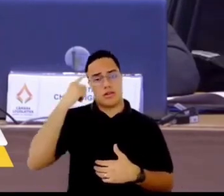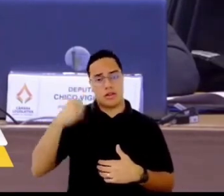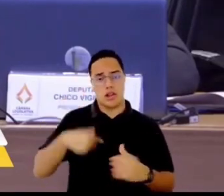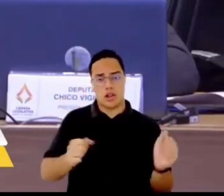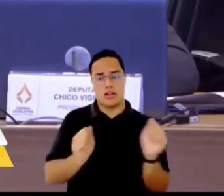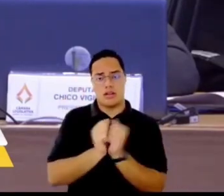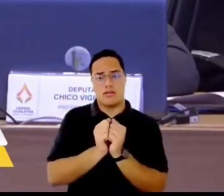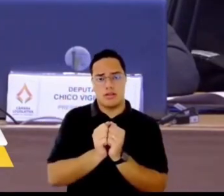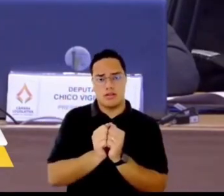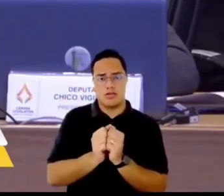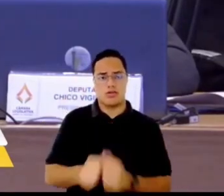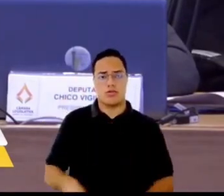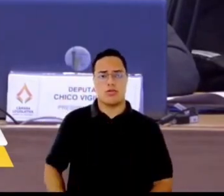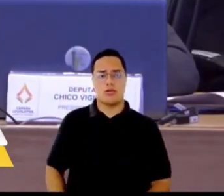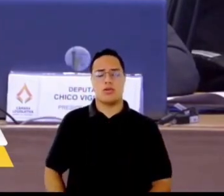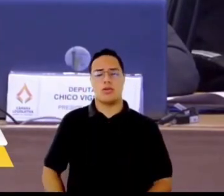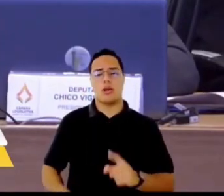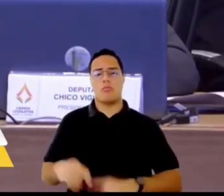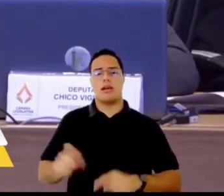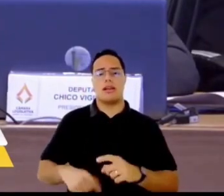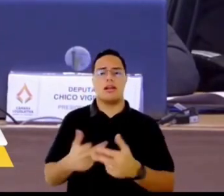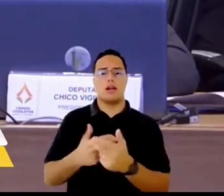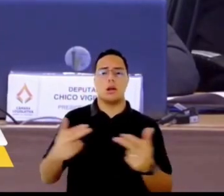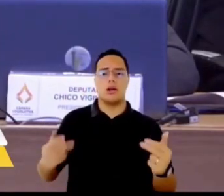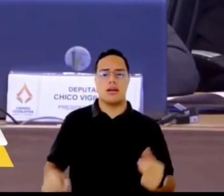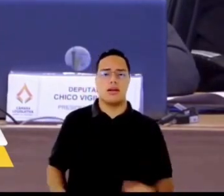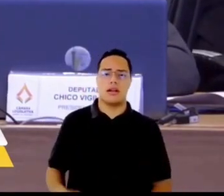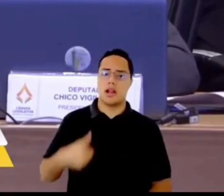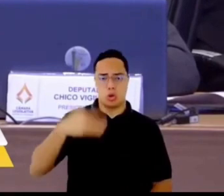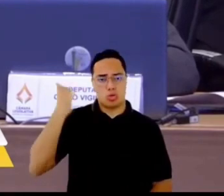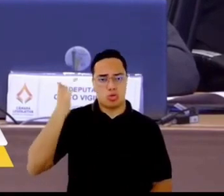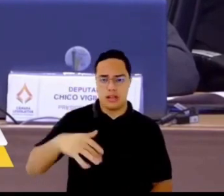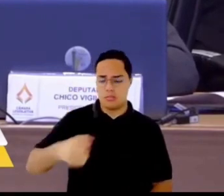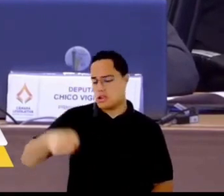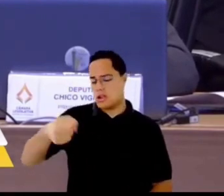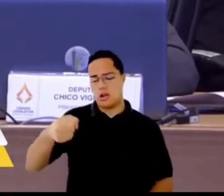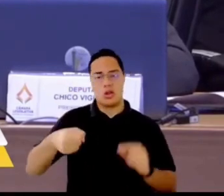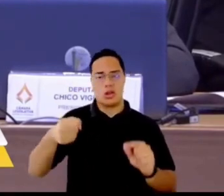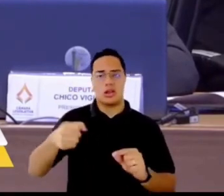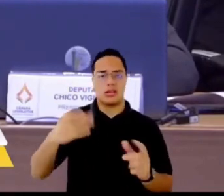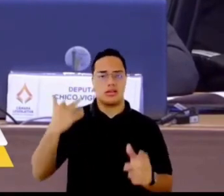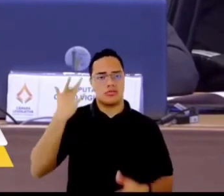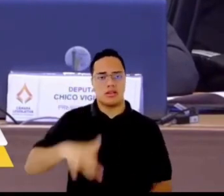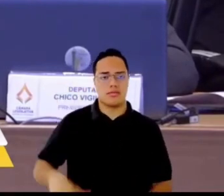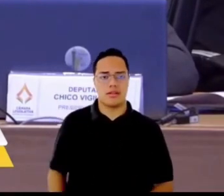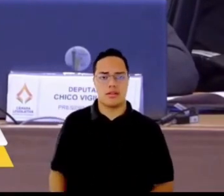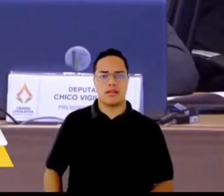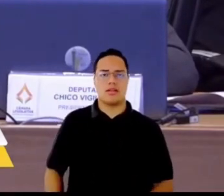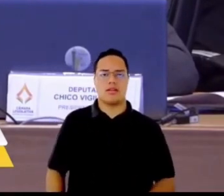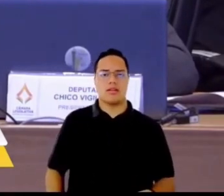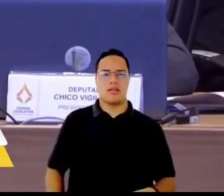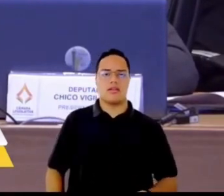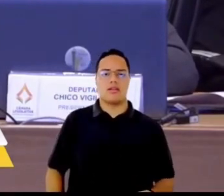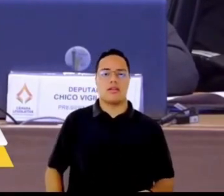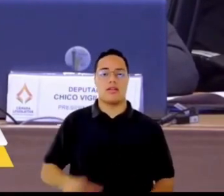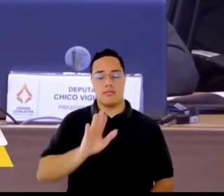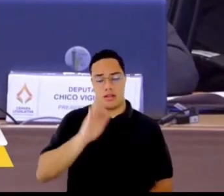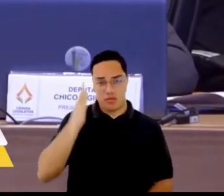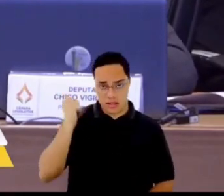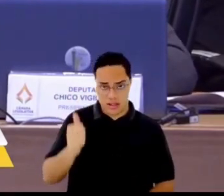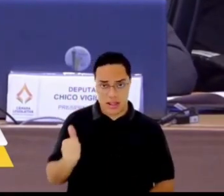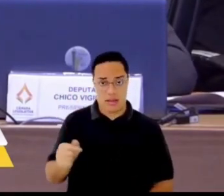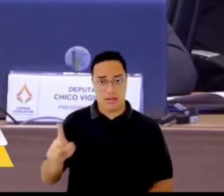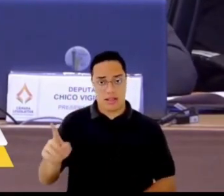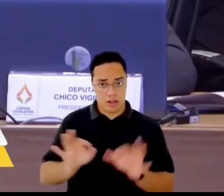bombas. Mas ele não falava o que estava fazendo, eu não sabia o que tinha dentro da sacola. Mas hoje o senhor tem consciência de que eles tinham armado um plano